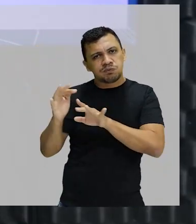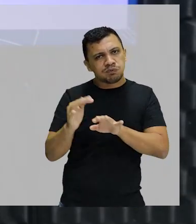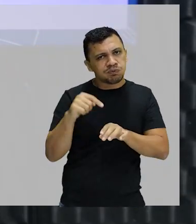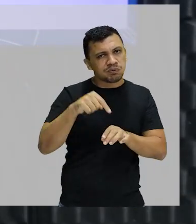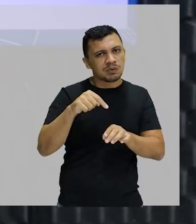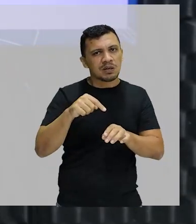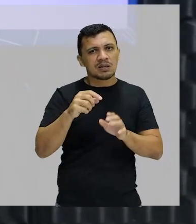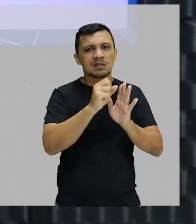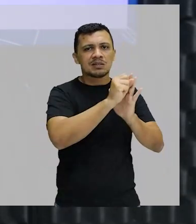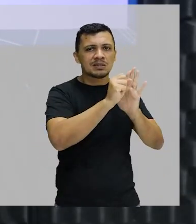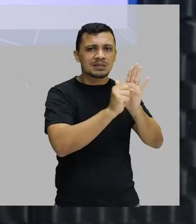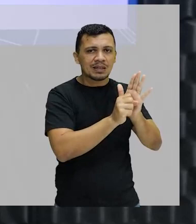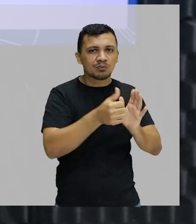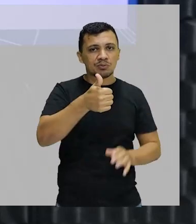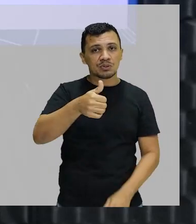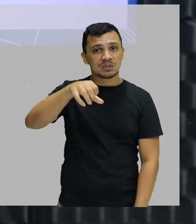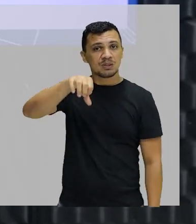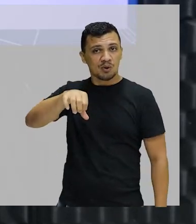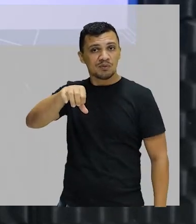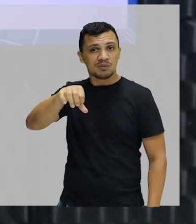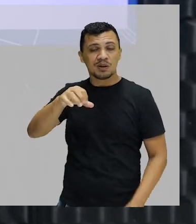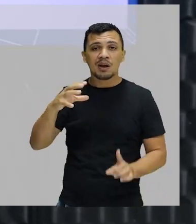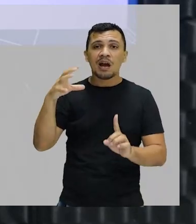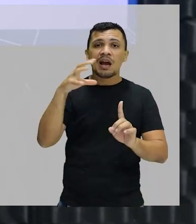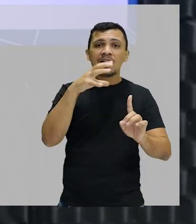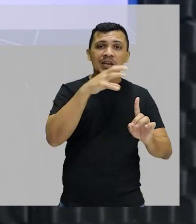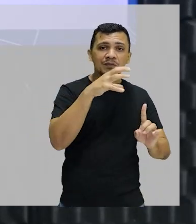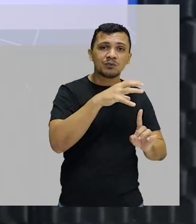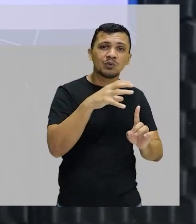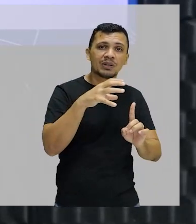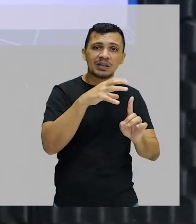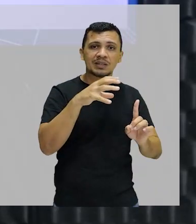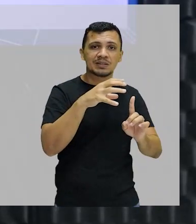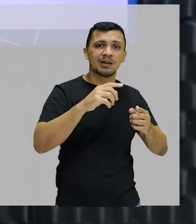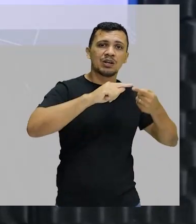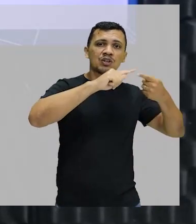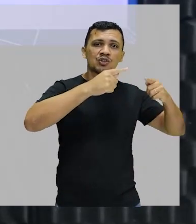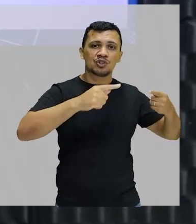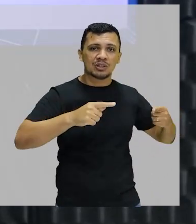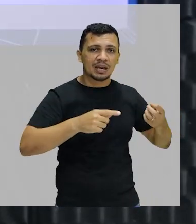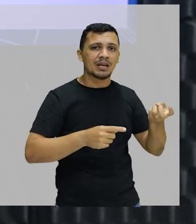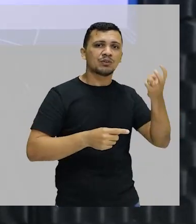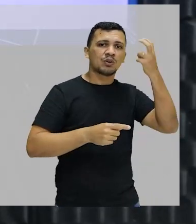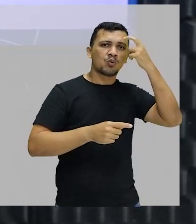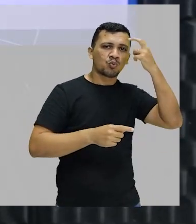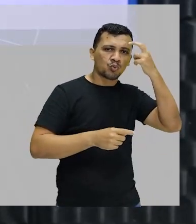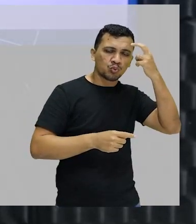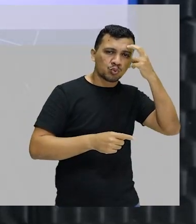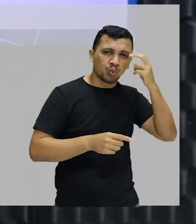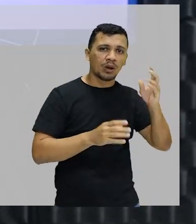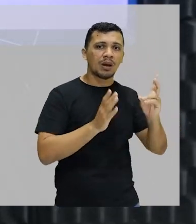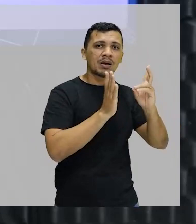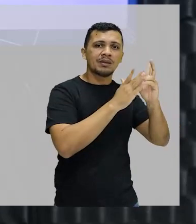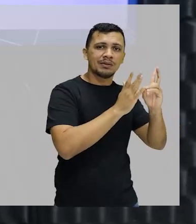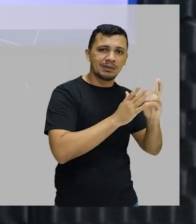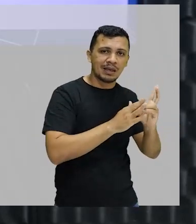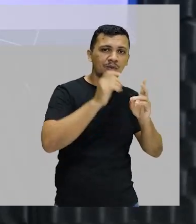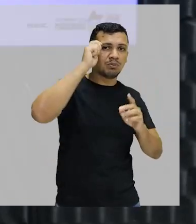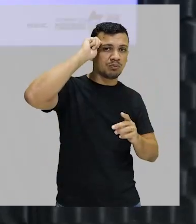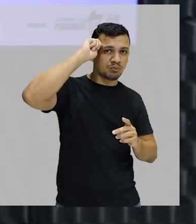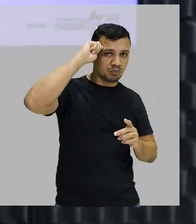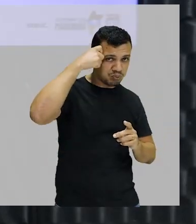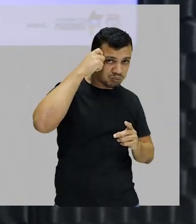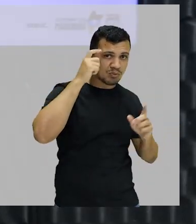consequentemente, diminuir essa influência genética, cultural e racial dos povos indígenas e também dos povos